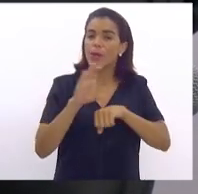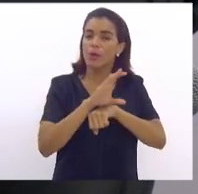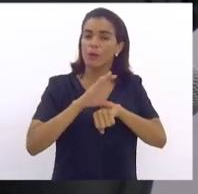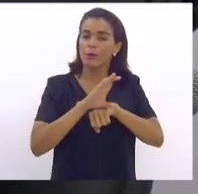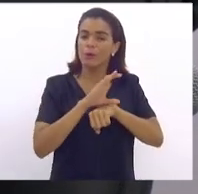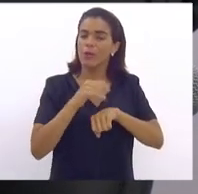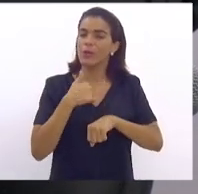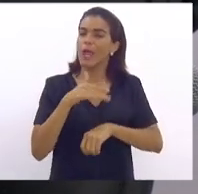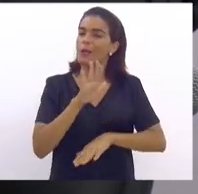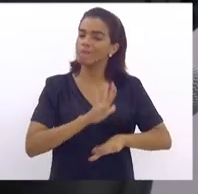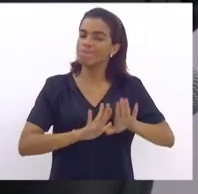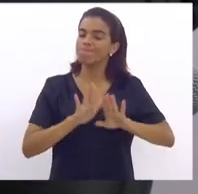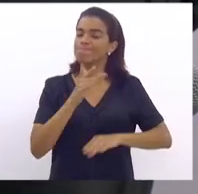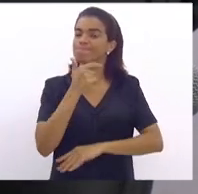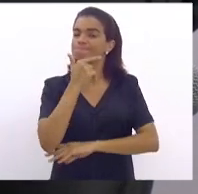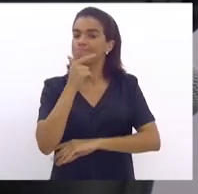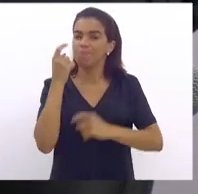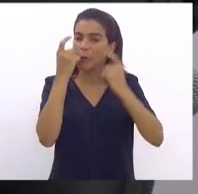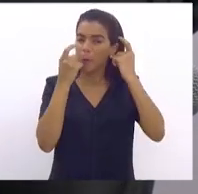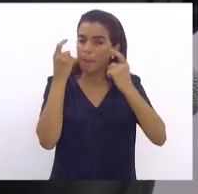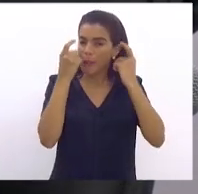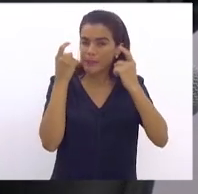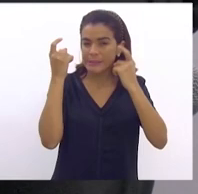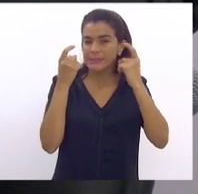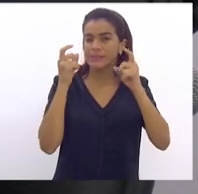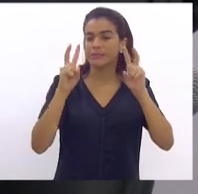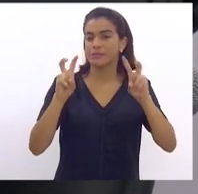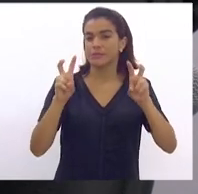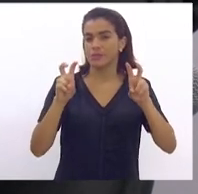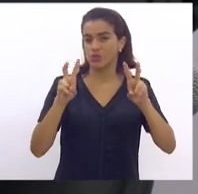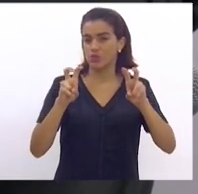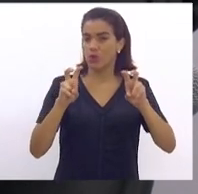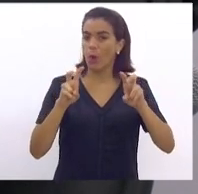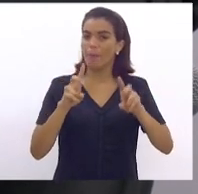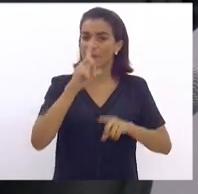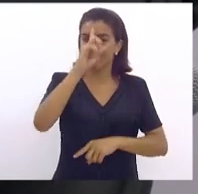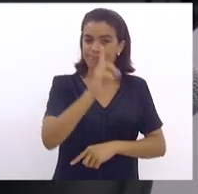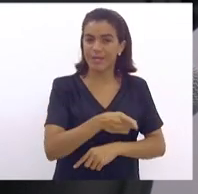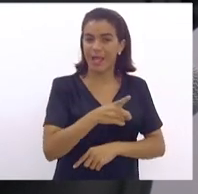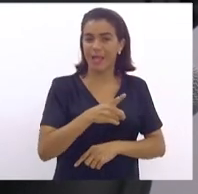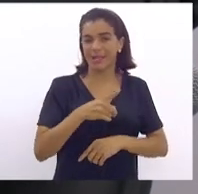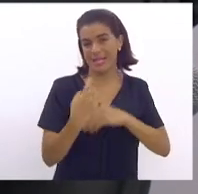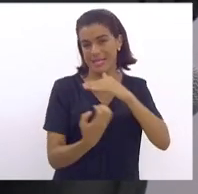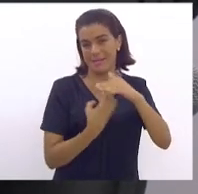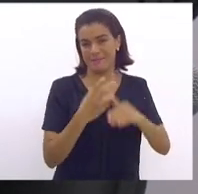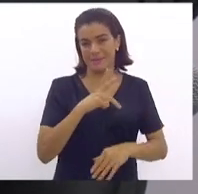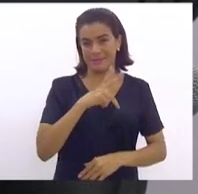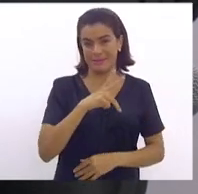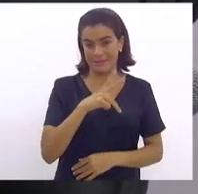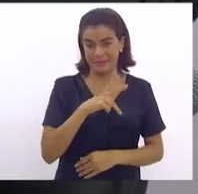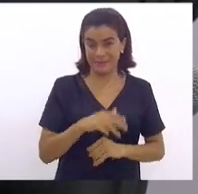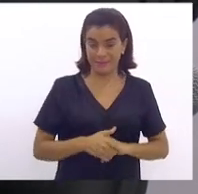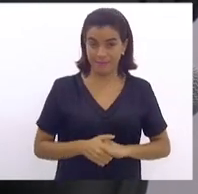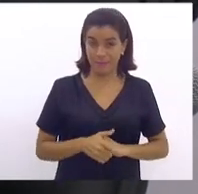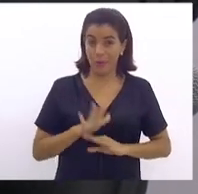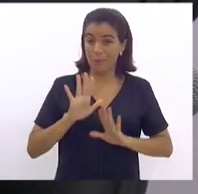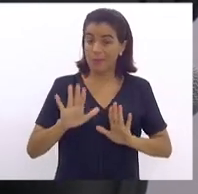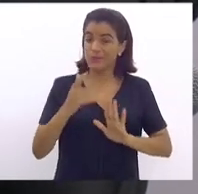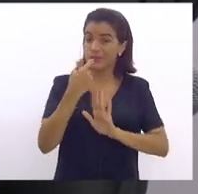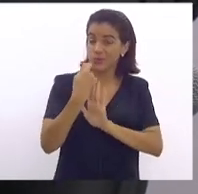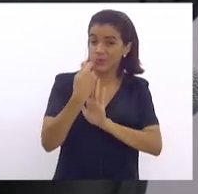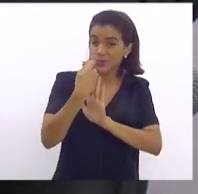tenho muito receio de adentrarmos aqui na iniciativa privada. Porque, embora muito meritório, mas o texto de Vossa